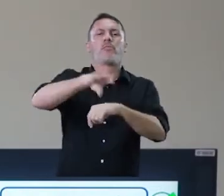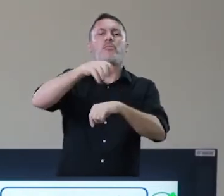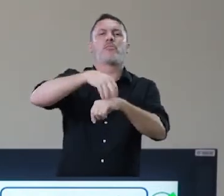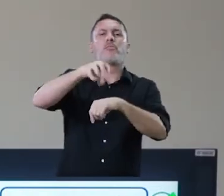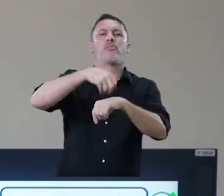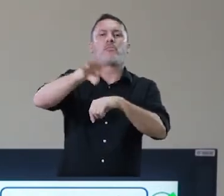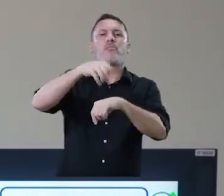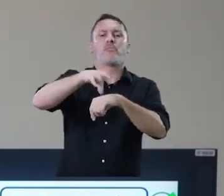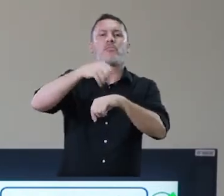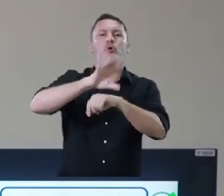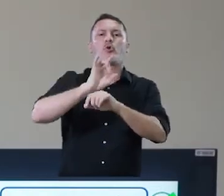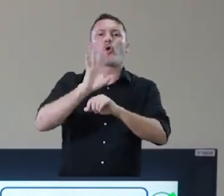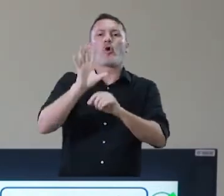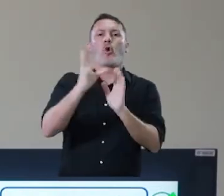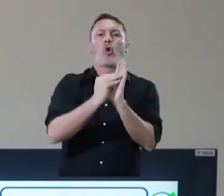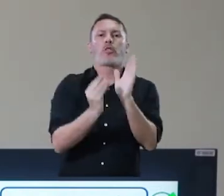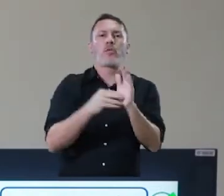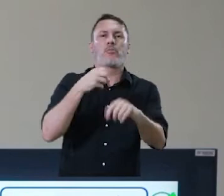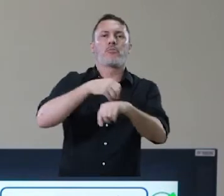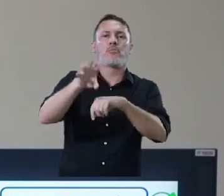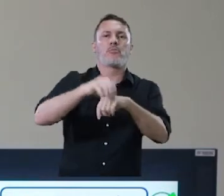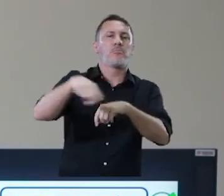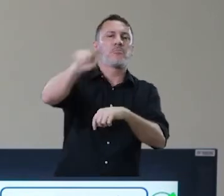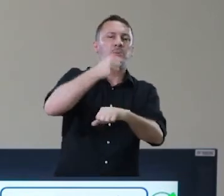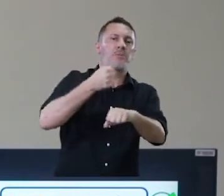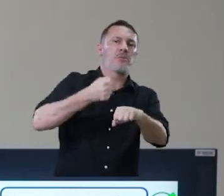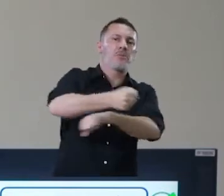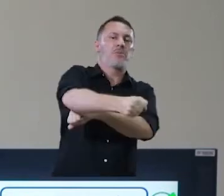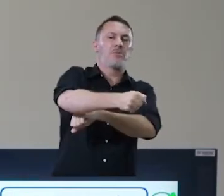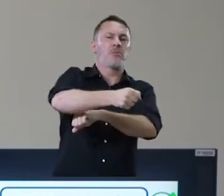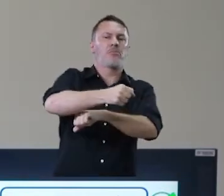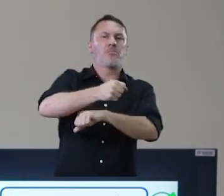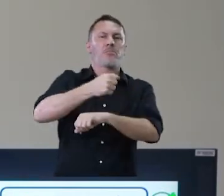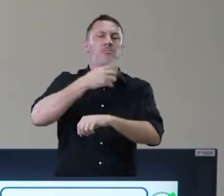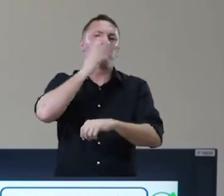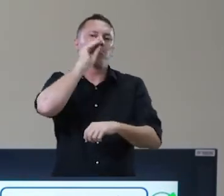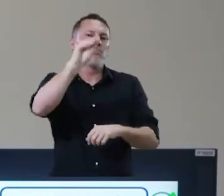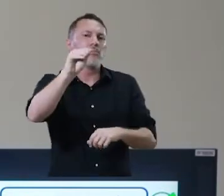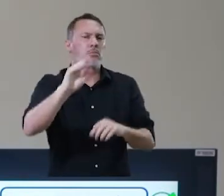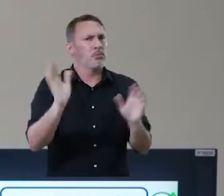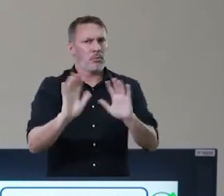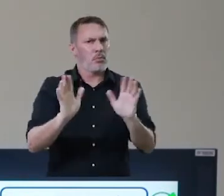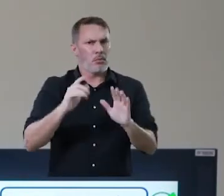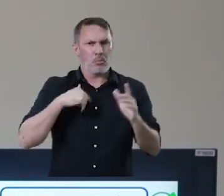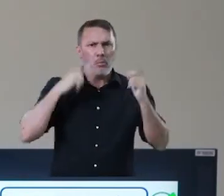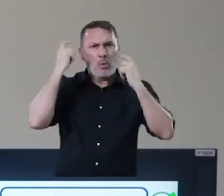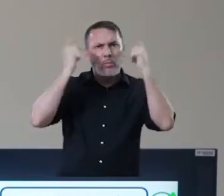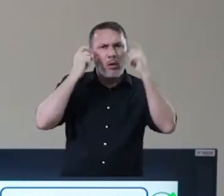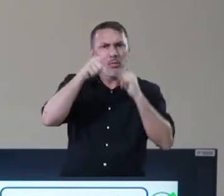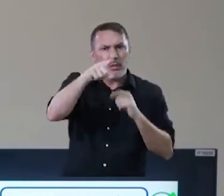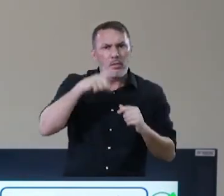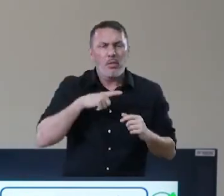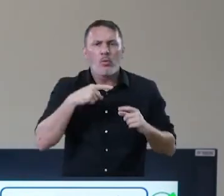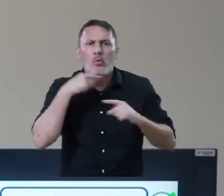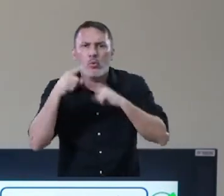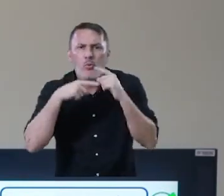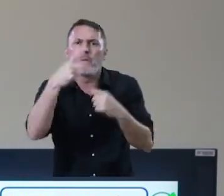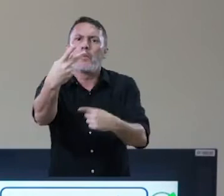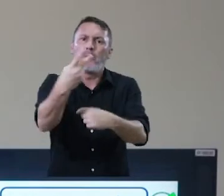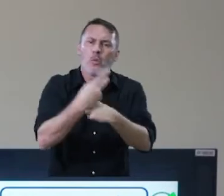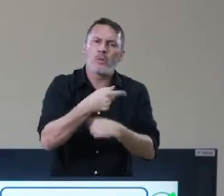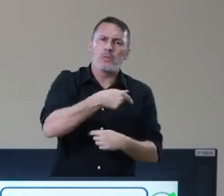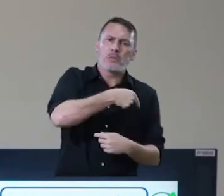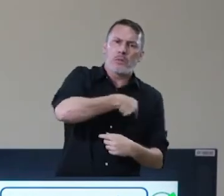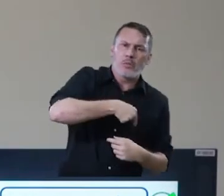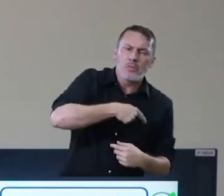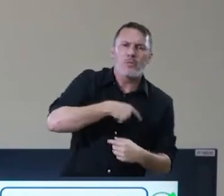apenas um EAD, que eu vou apenas passar o conteúdo sem importar o que você está aprendendo. Não. Está com alguma dúvida? Entre em contato